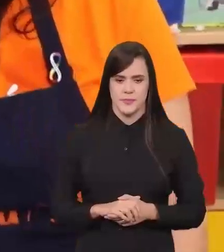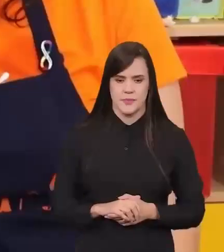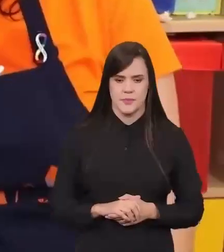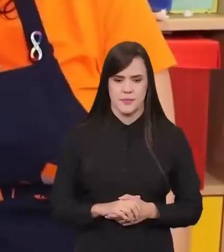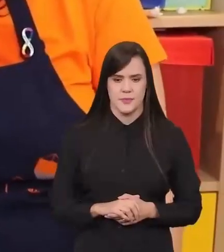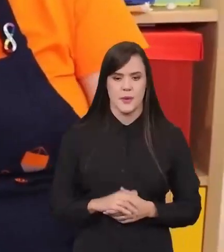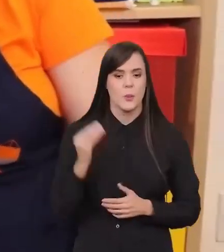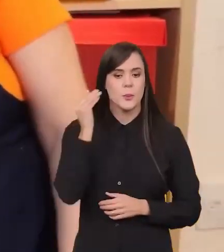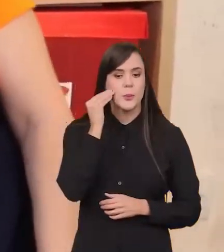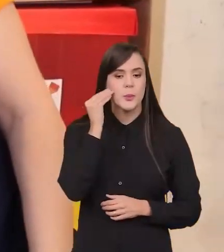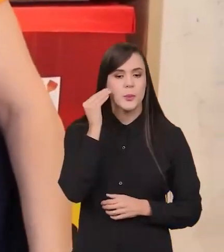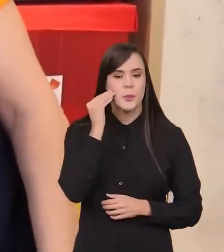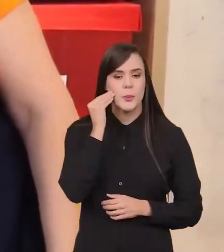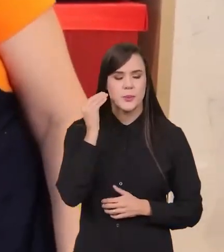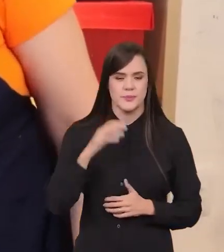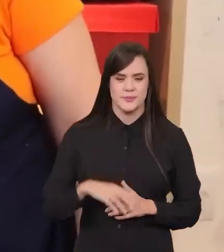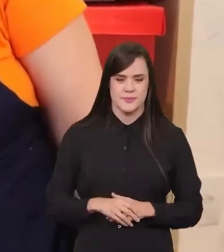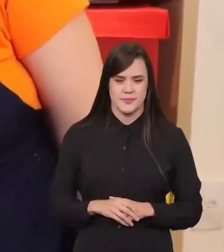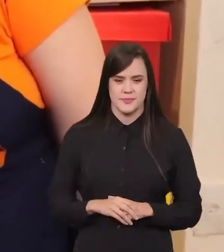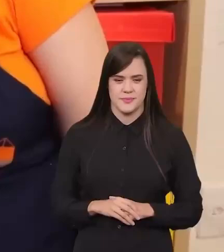Cadê meu beijinho?